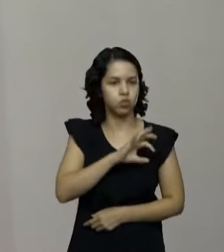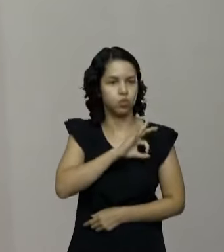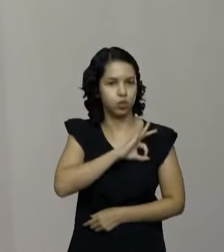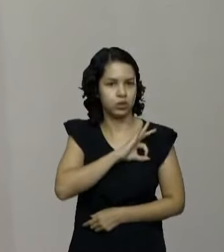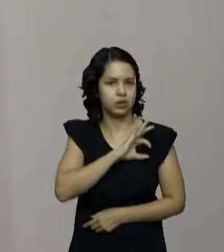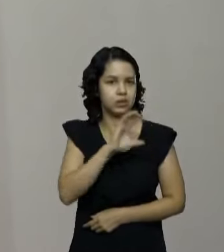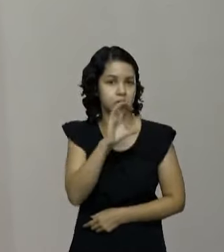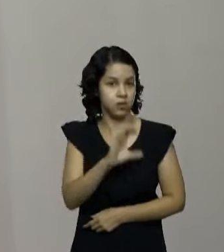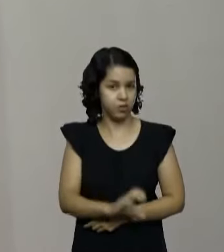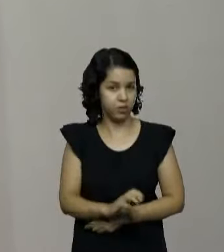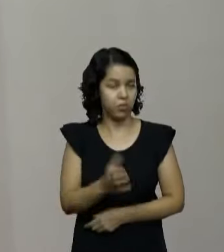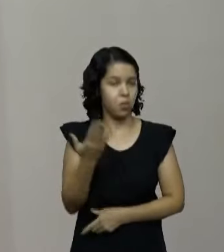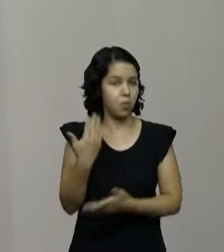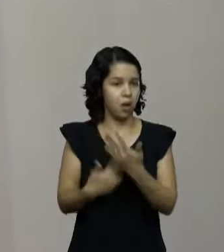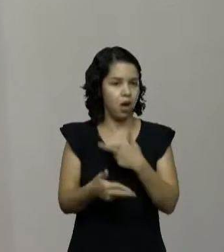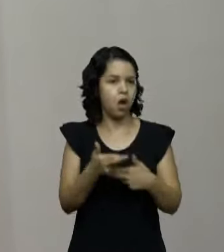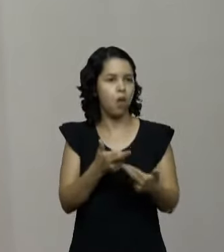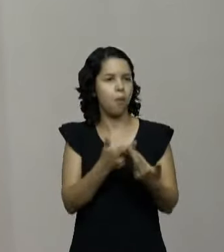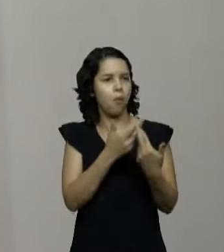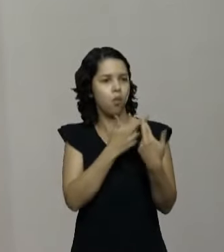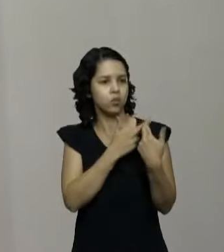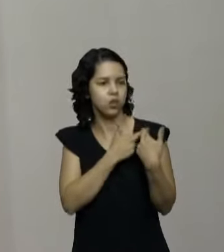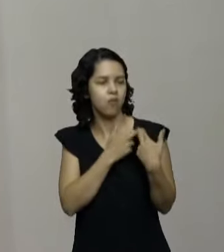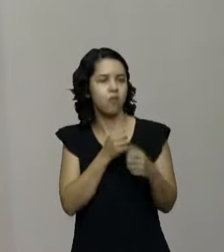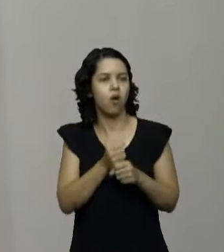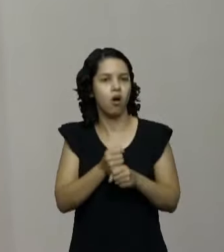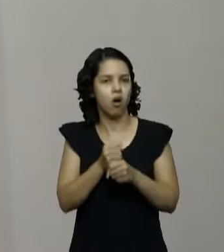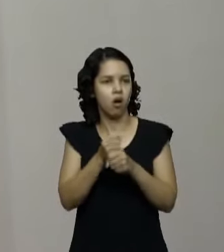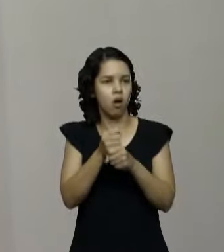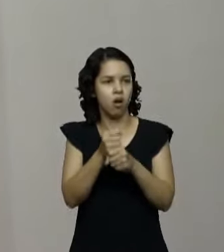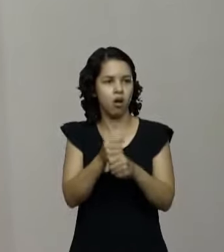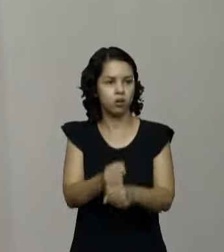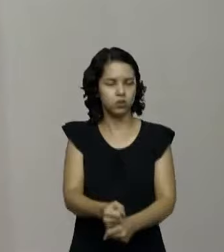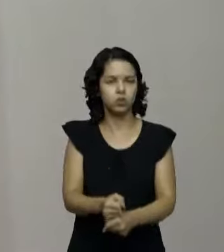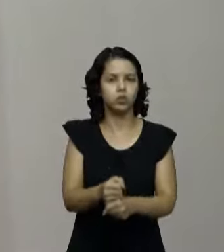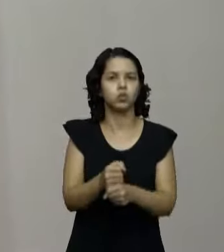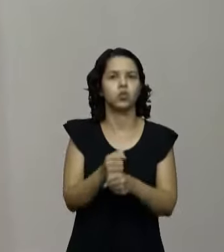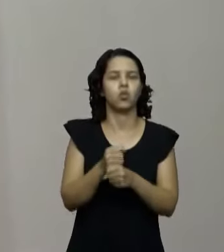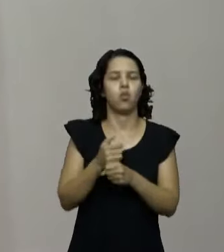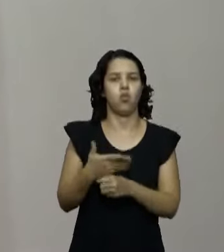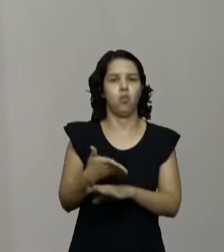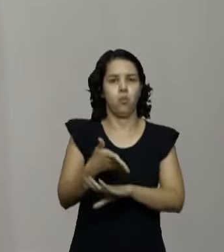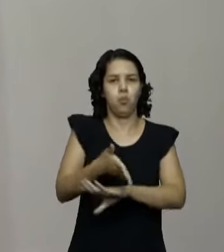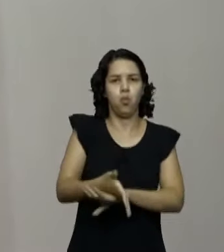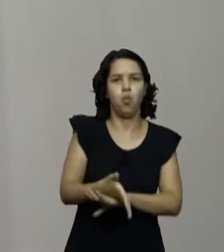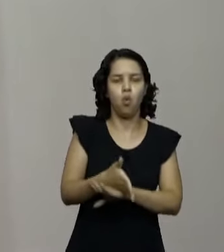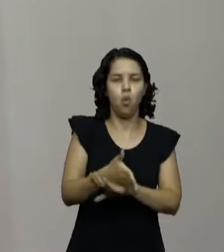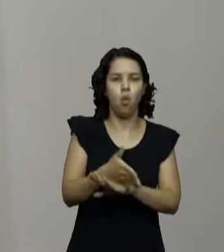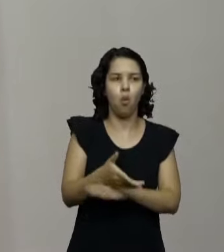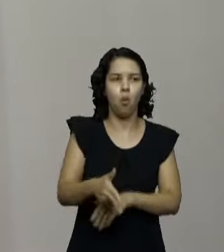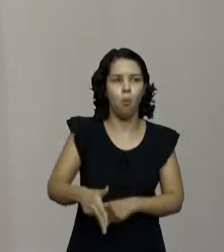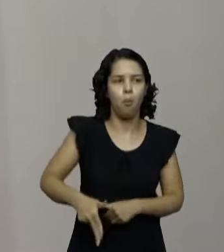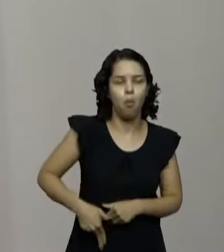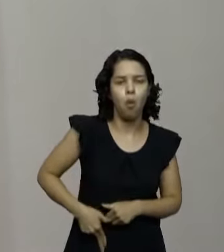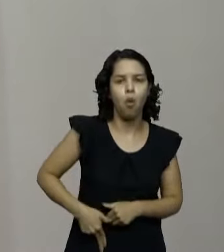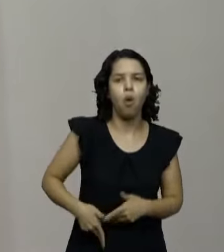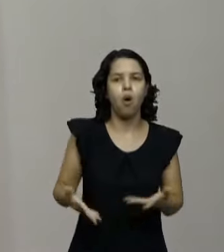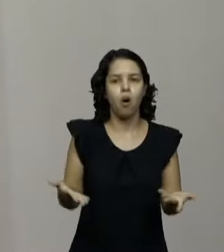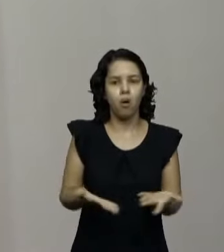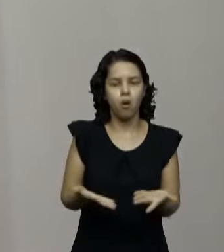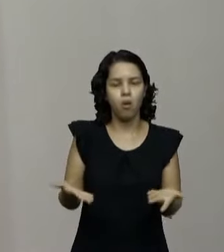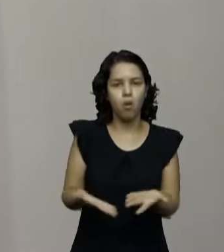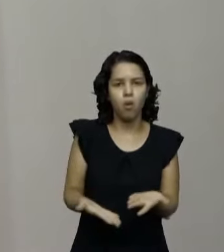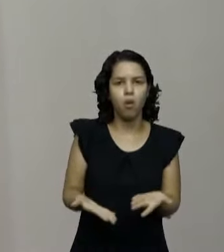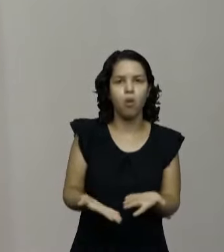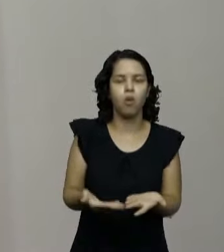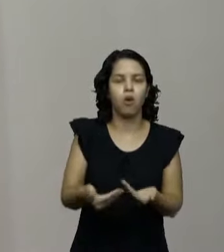responsável muitos anos pela expedição de porte de armas, agora passou a